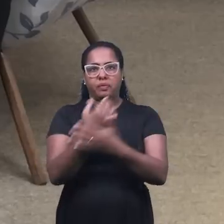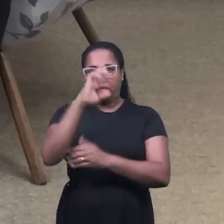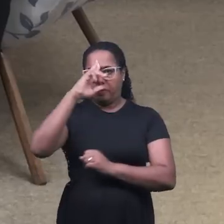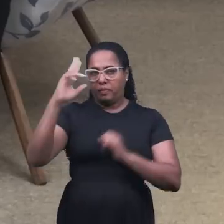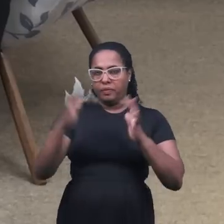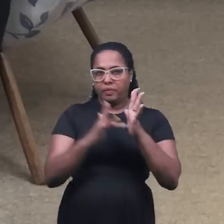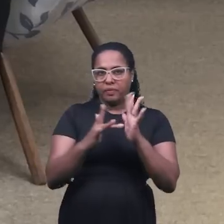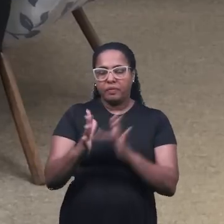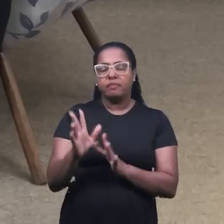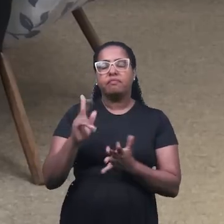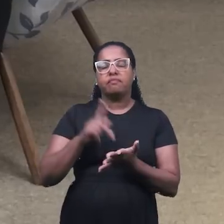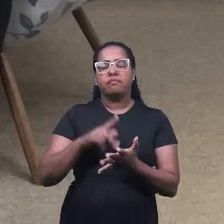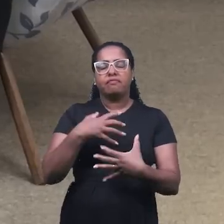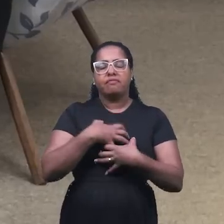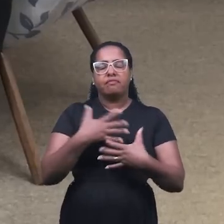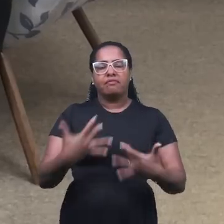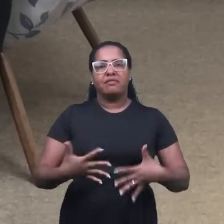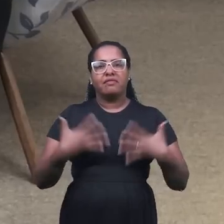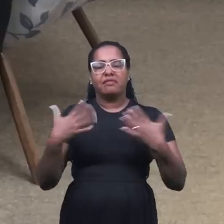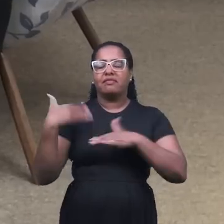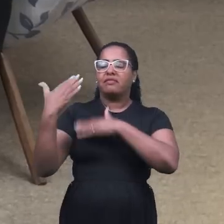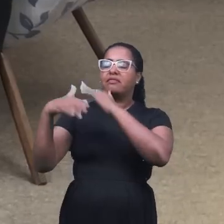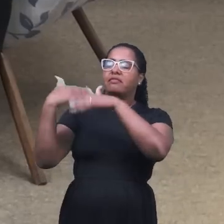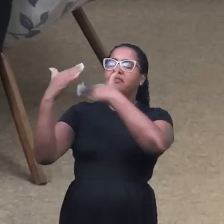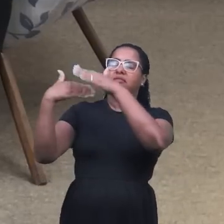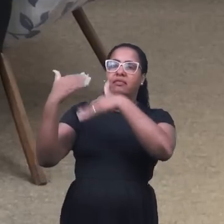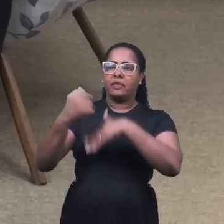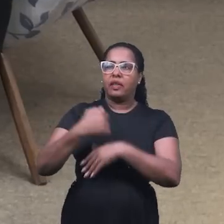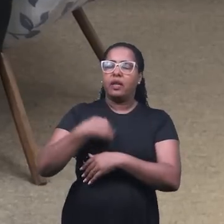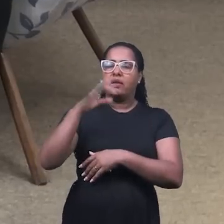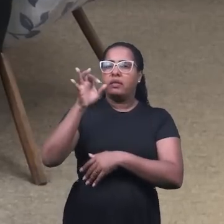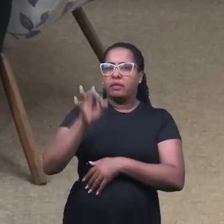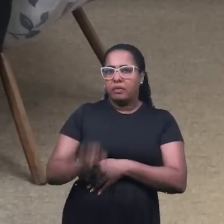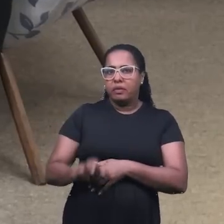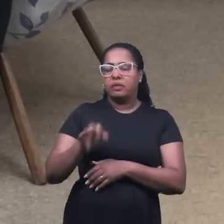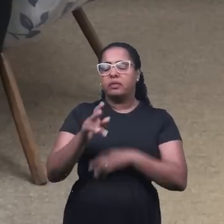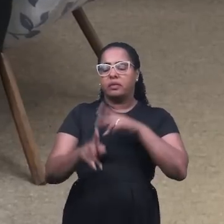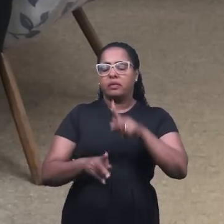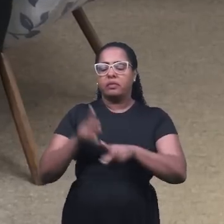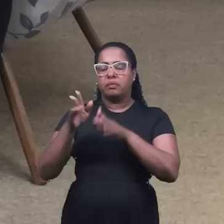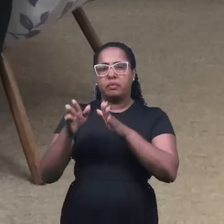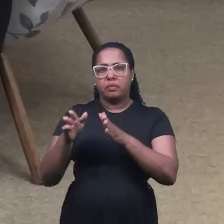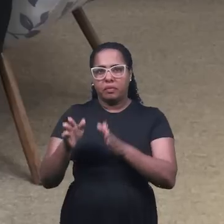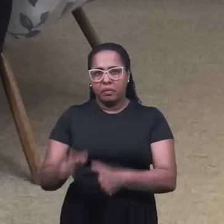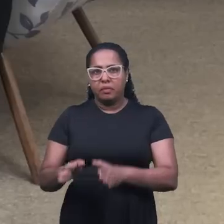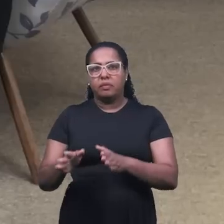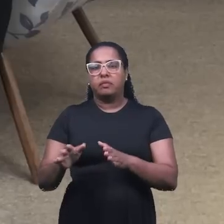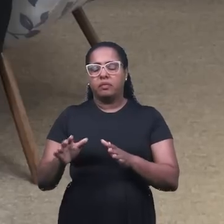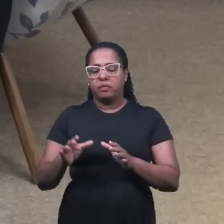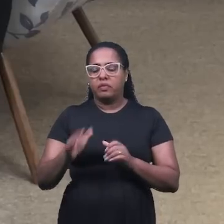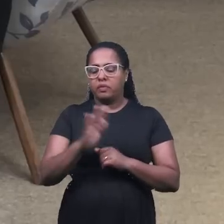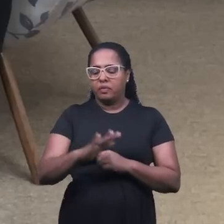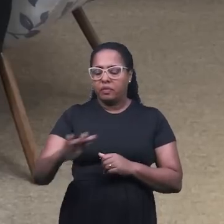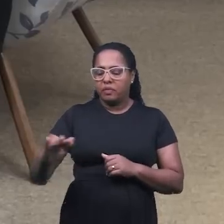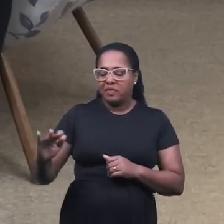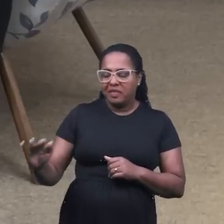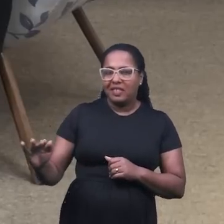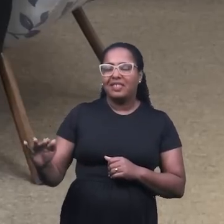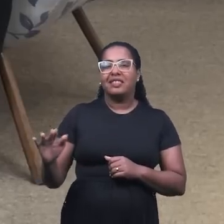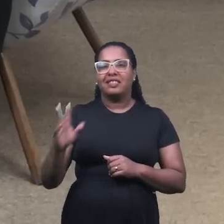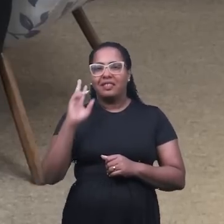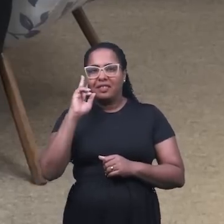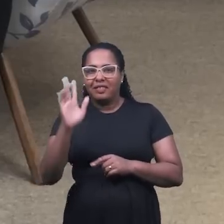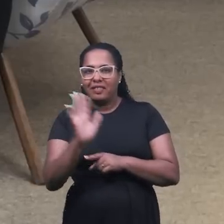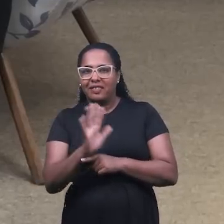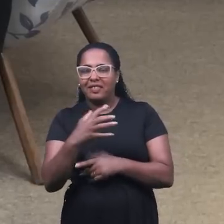Glória a Jesus. Realmente, nos alegra muito, somos edificados. E eu tenho certeza que a igreja, da onde vem essas crianças pertencem, da onde vem